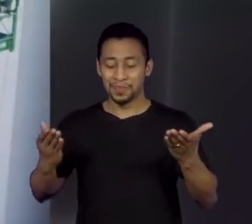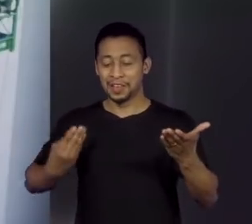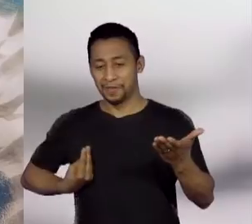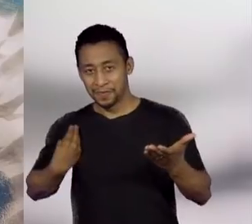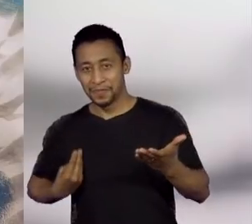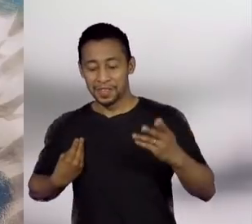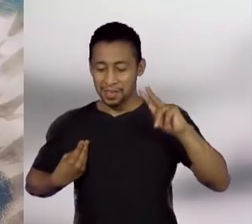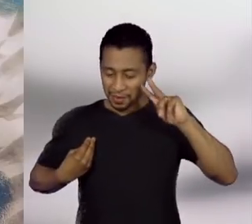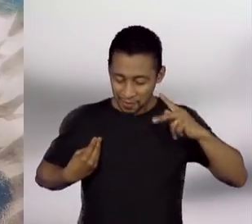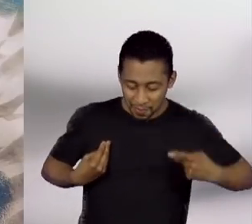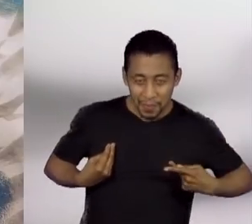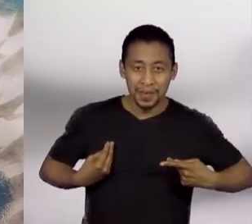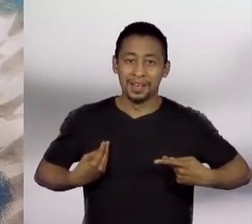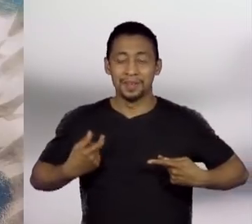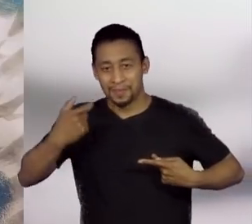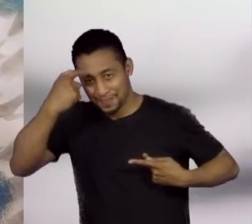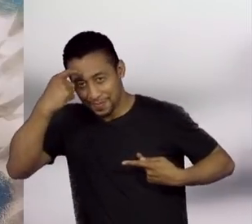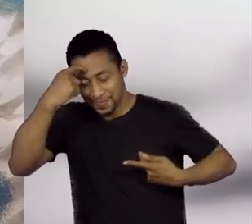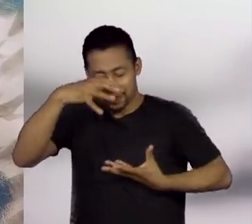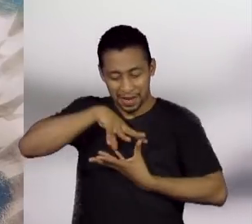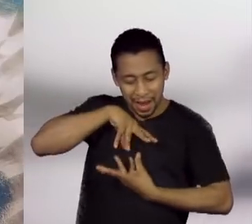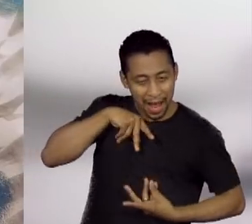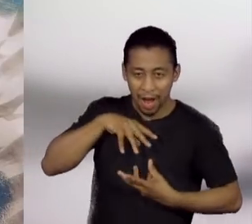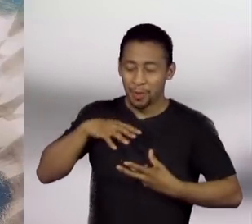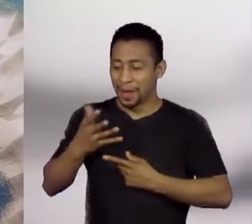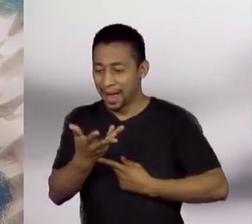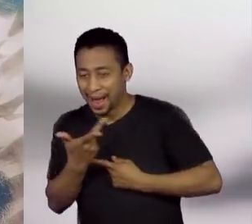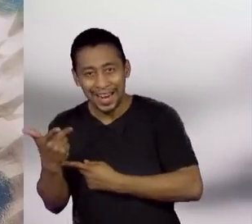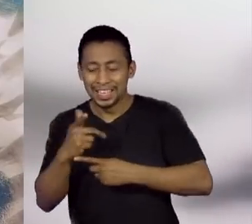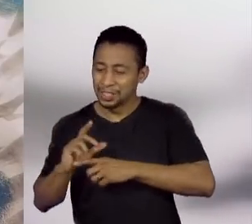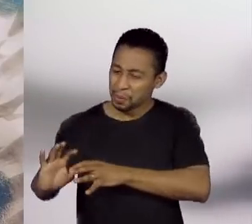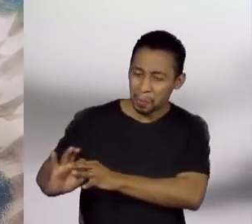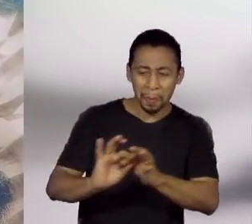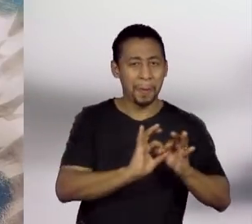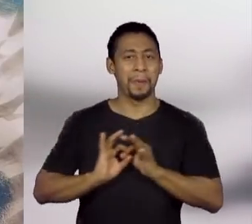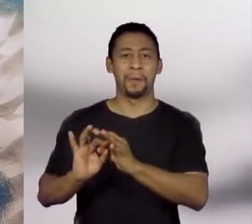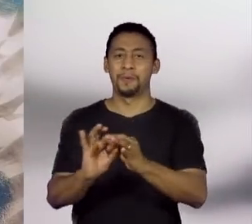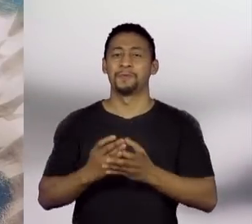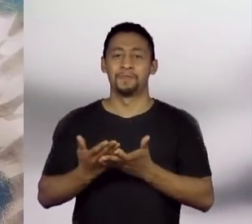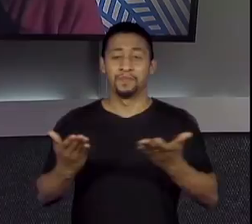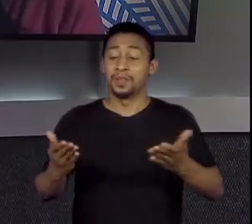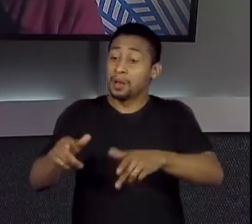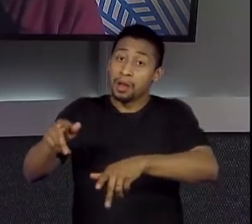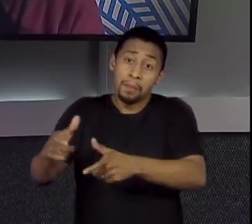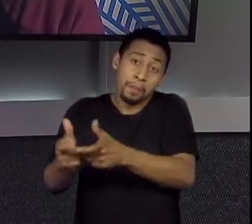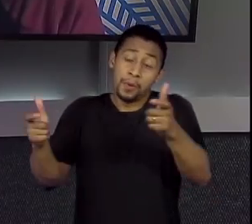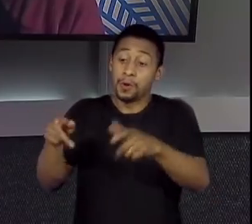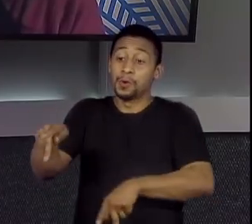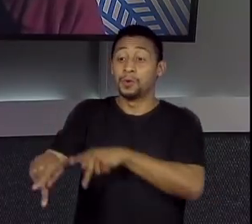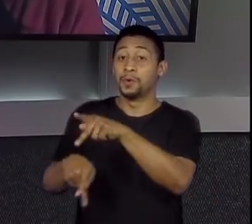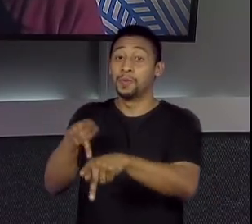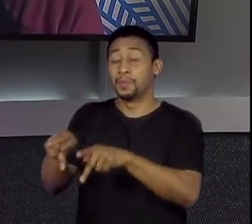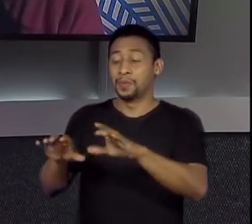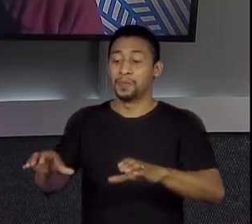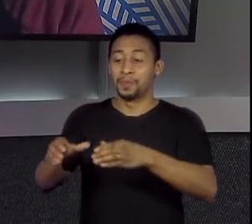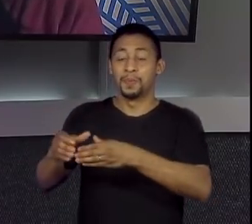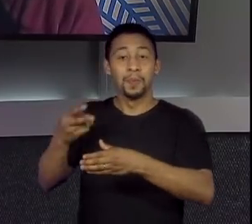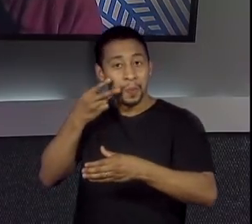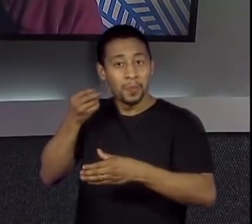expressões visuais dentro do meu povo, e acredito que também na maioria dos povos indígenas, é uma coisa